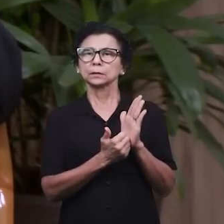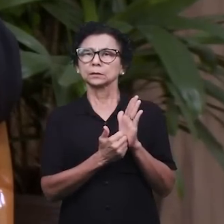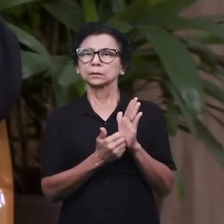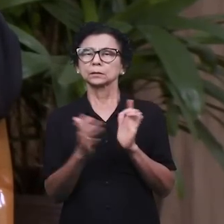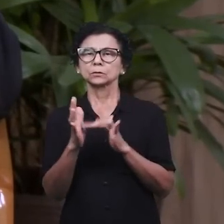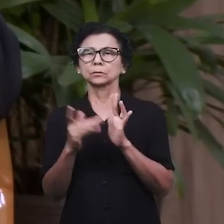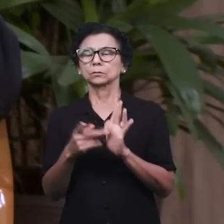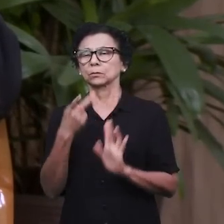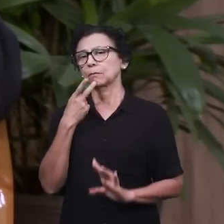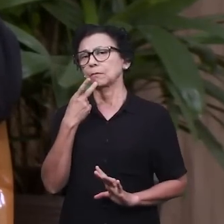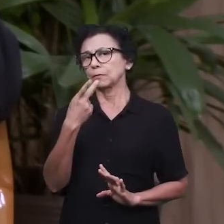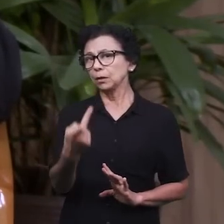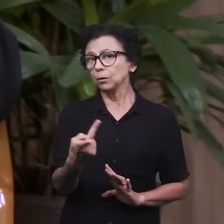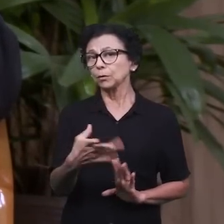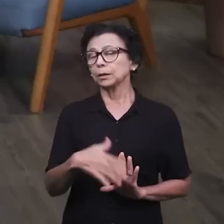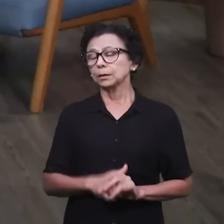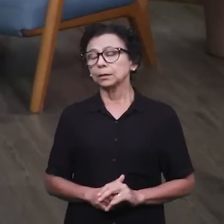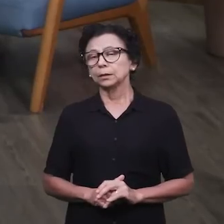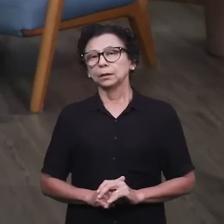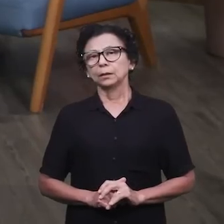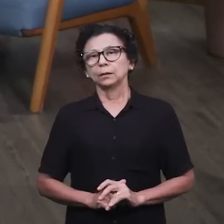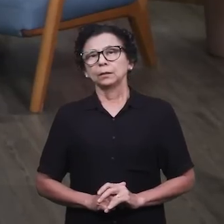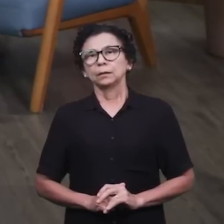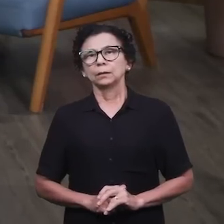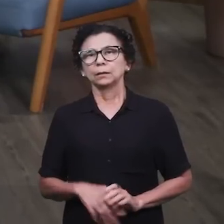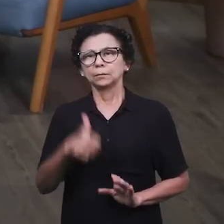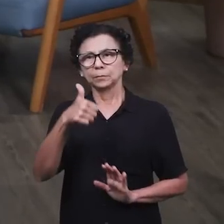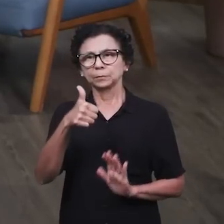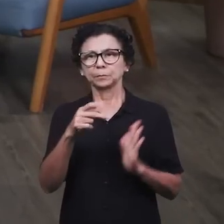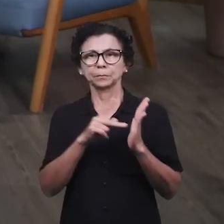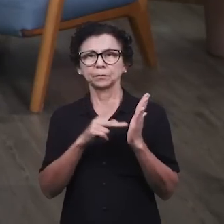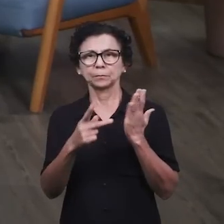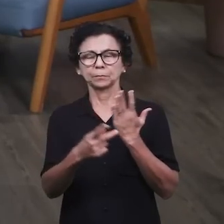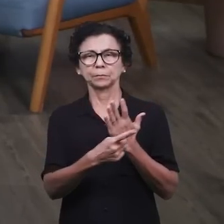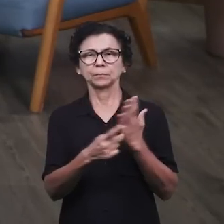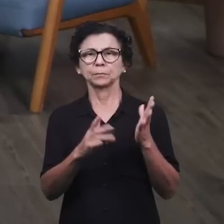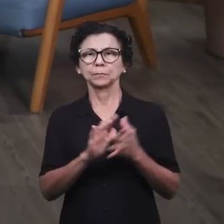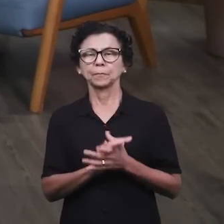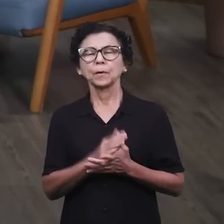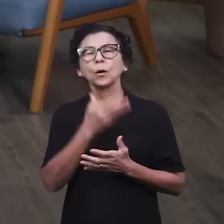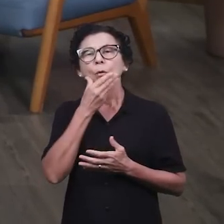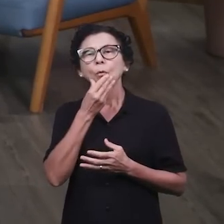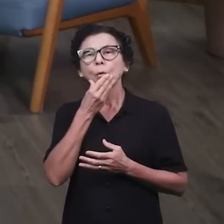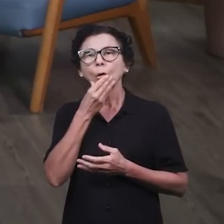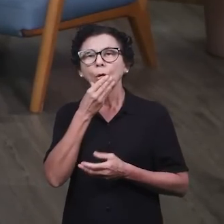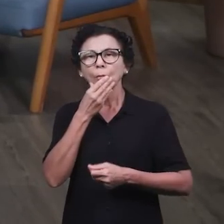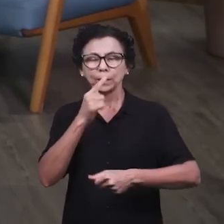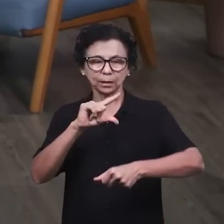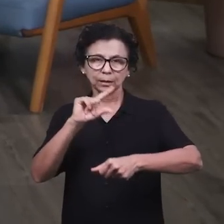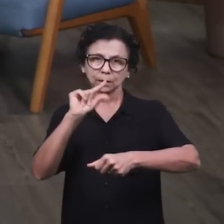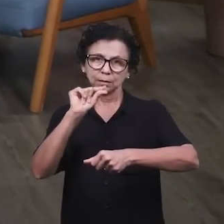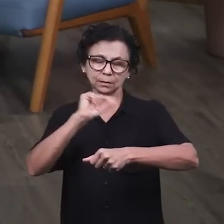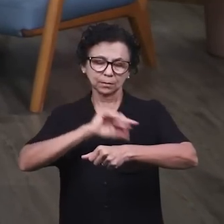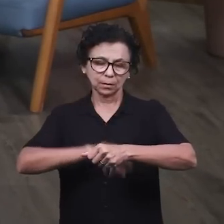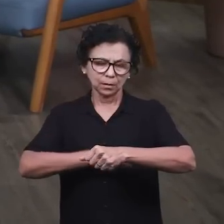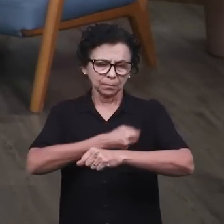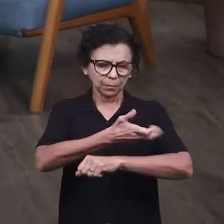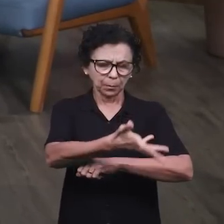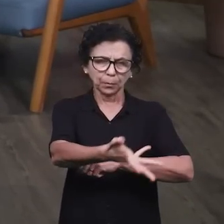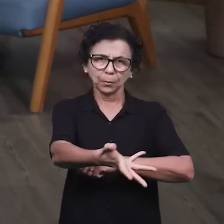igreja infiel em cada uma dessas 7 parábolas. Mateus 13 traz uma sequência de parábolas que